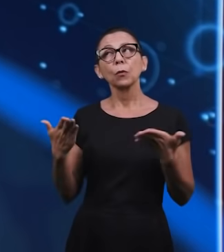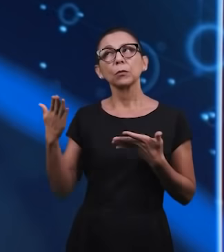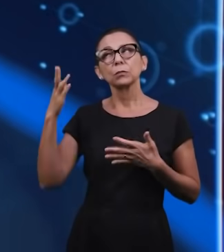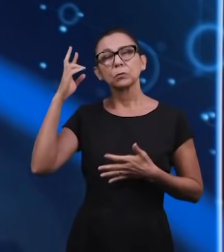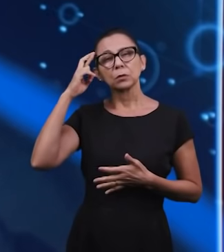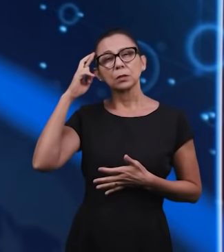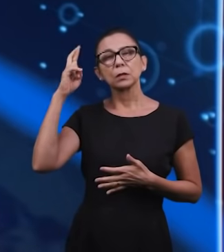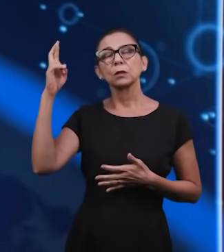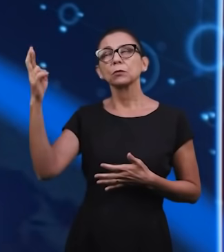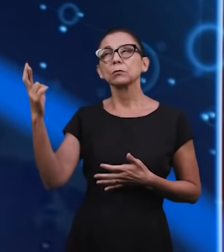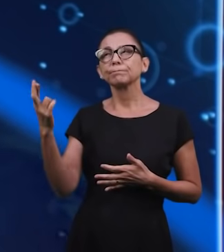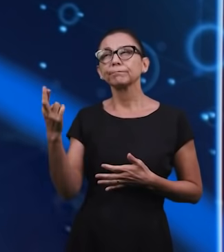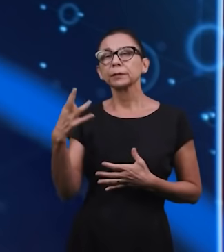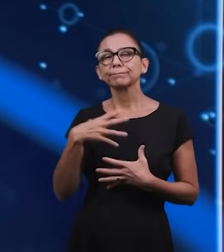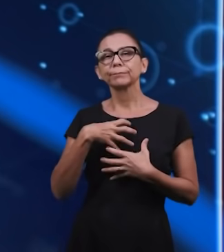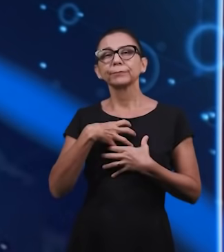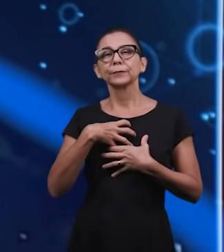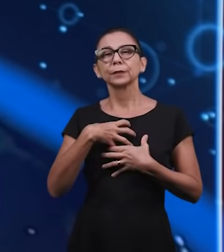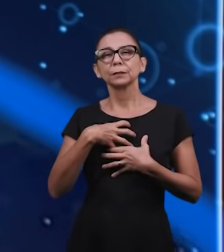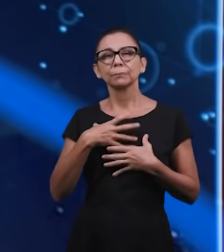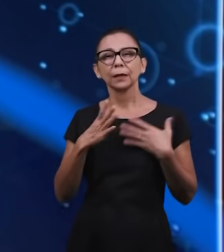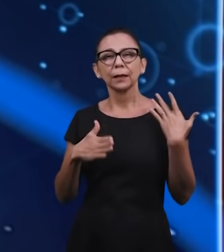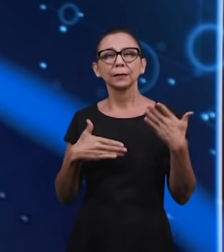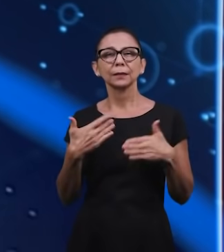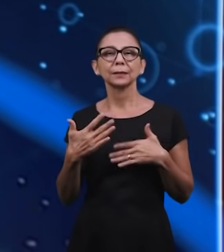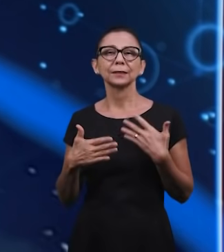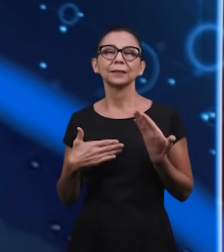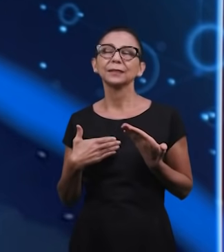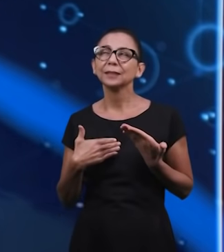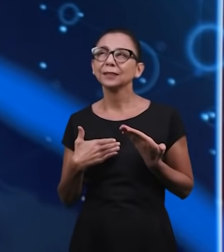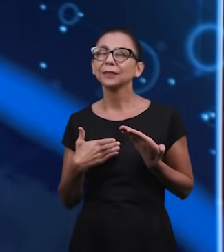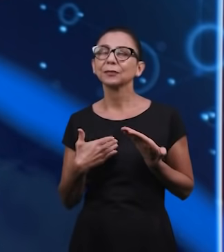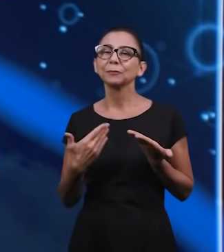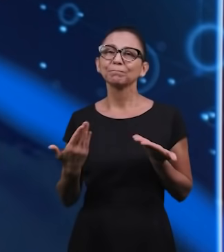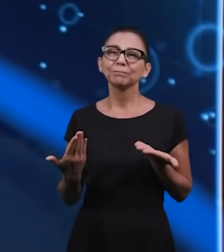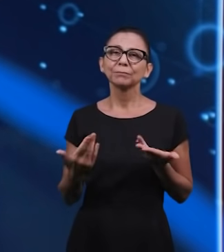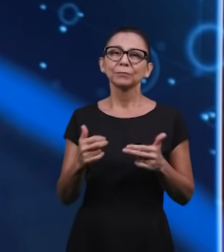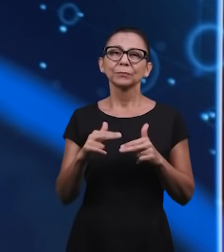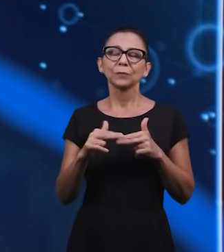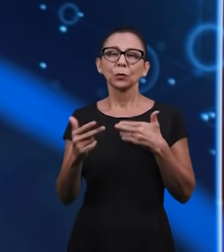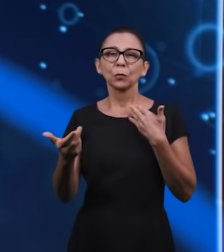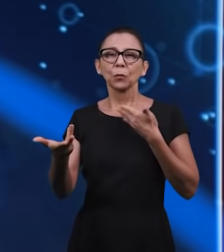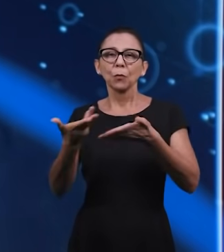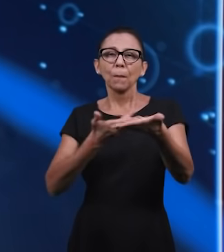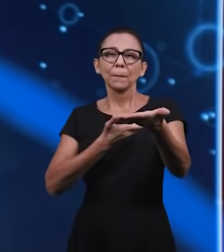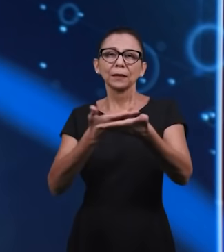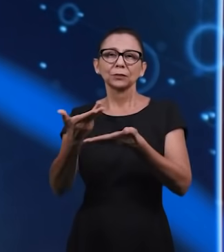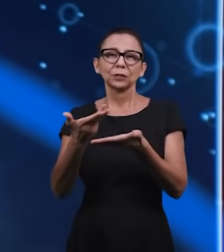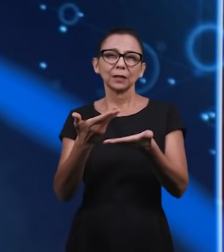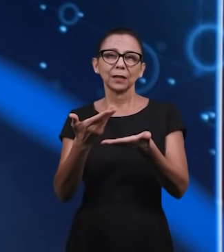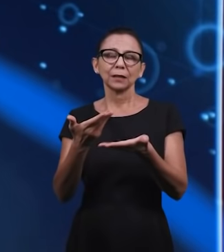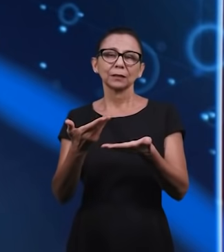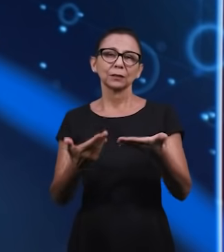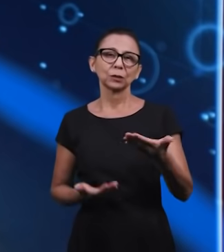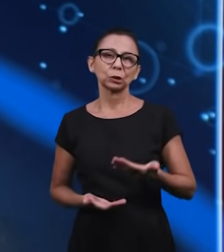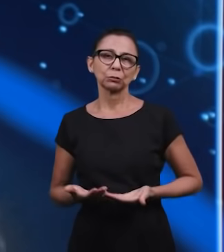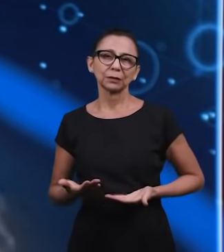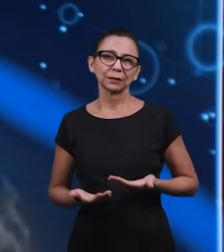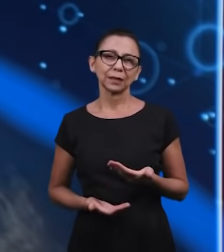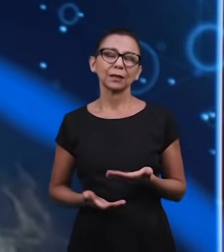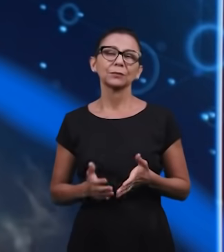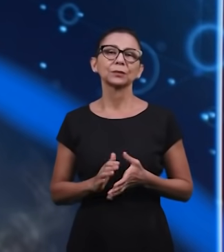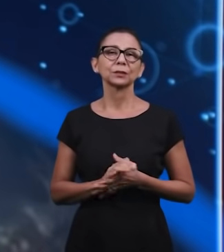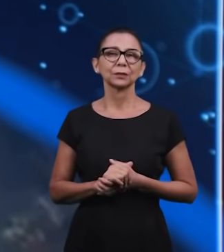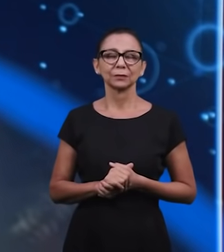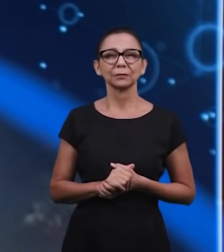Deus, seja um dia de grande alegria para nós, podemos compartilhar com os nossos irmãos e receber dos nossos